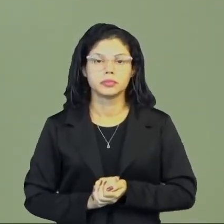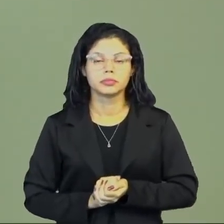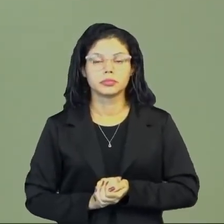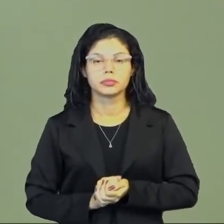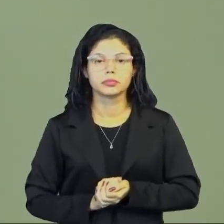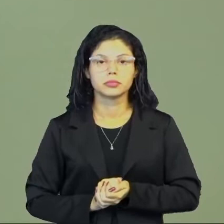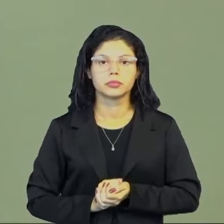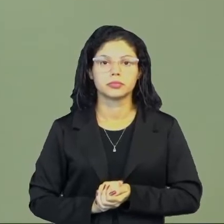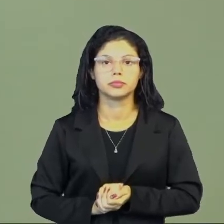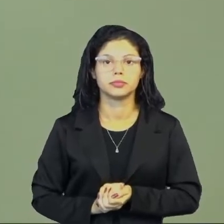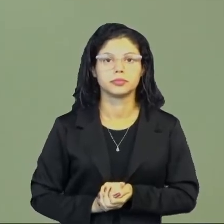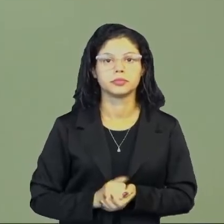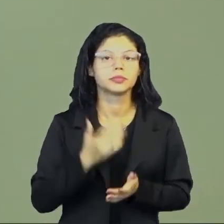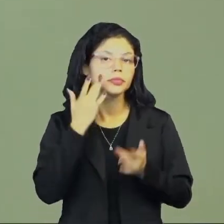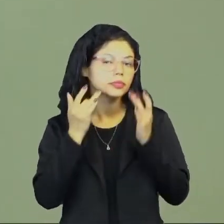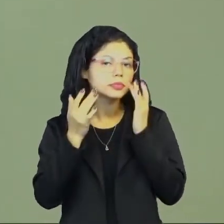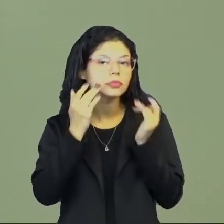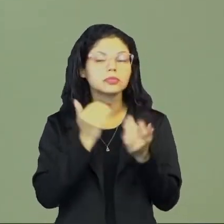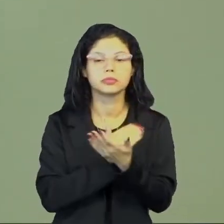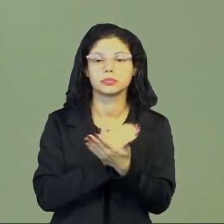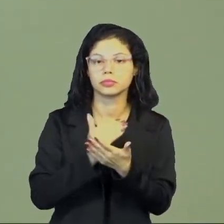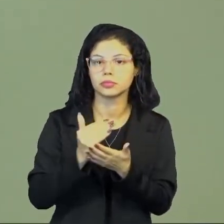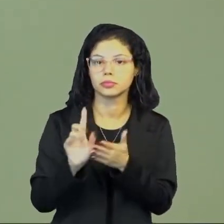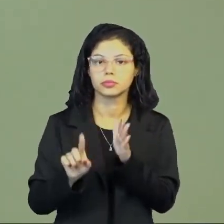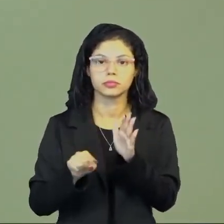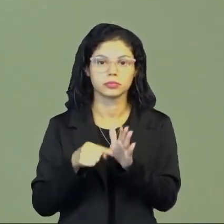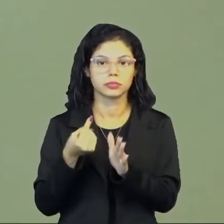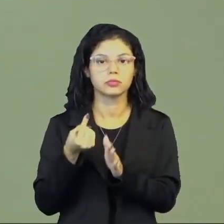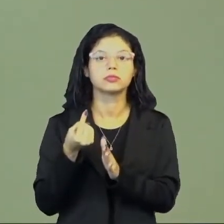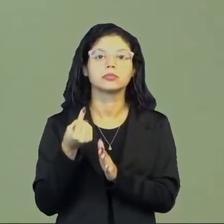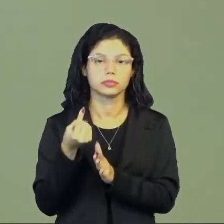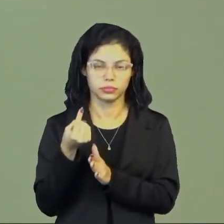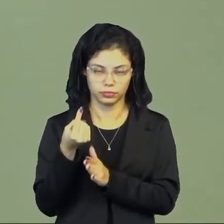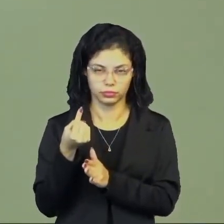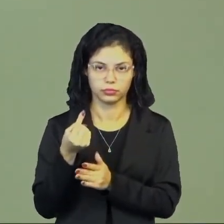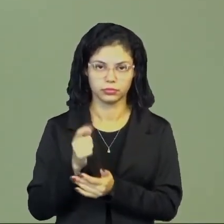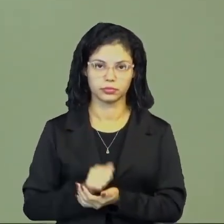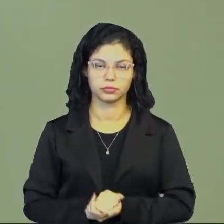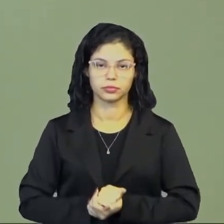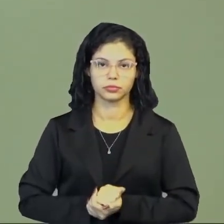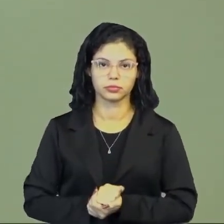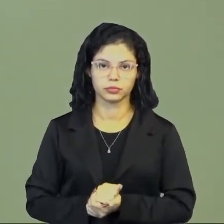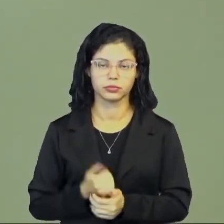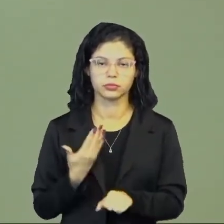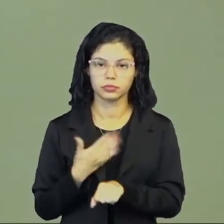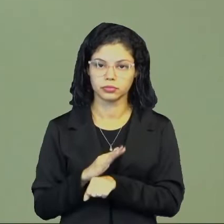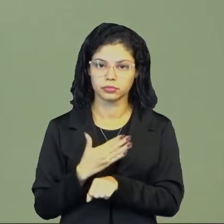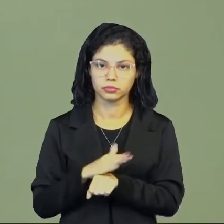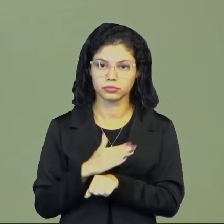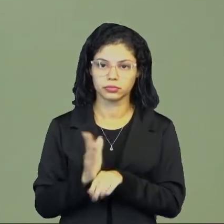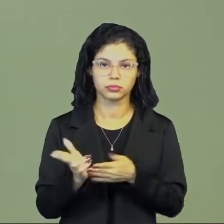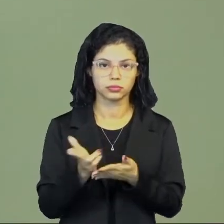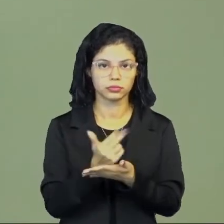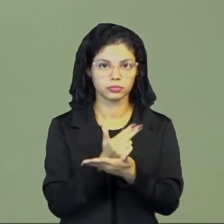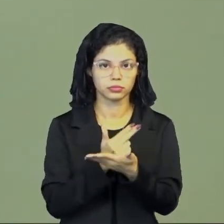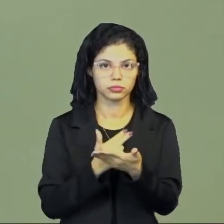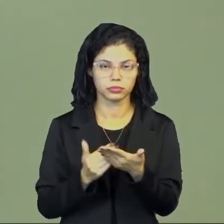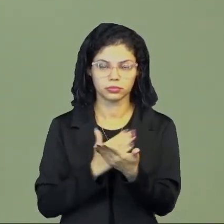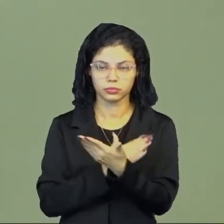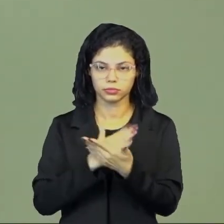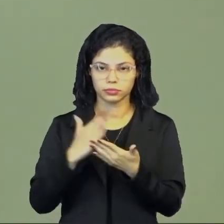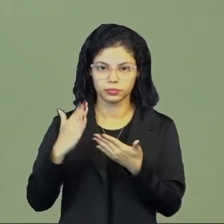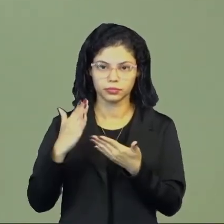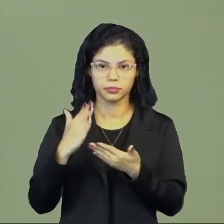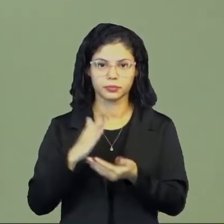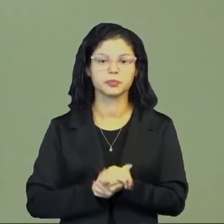inclusive, que o teatro teve o seu início, por assim dizer, né? A sua prática artística